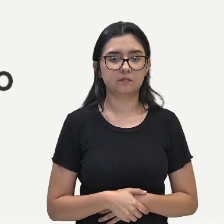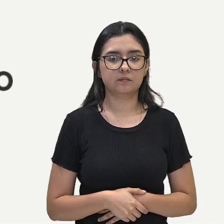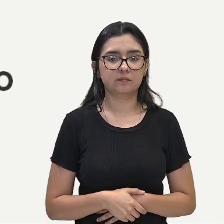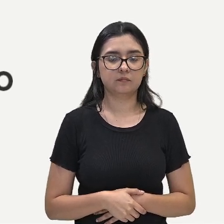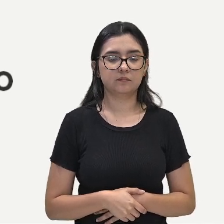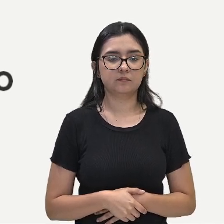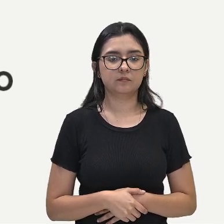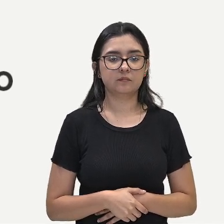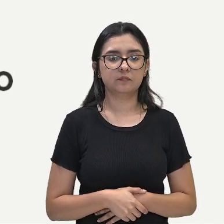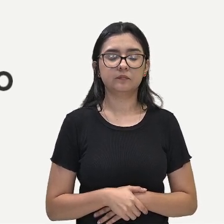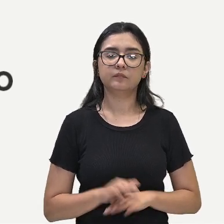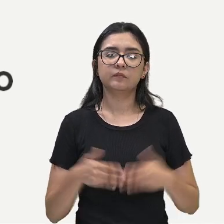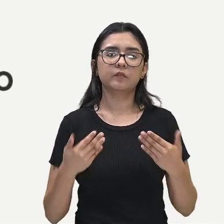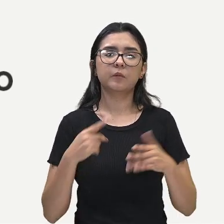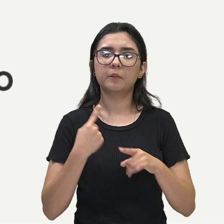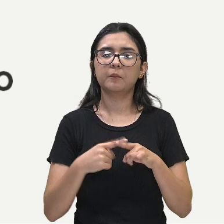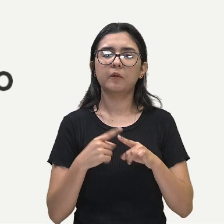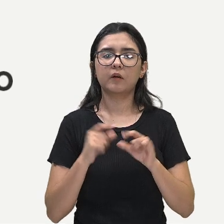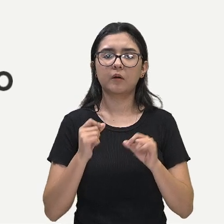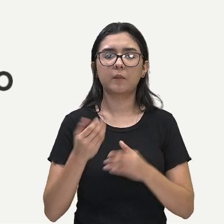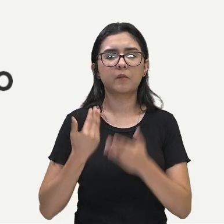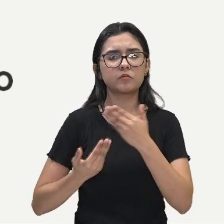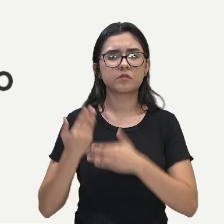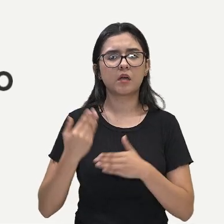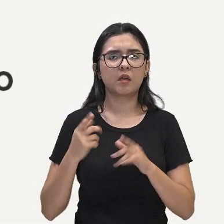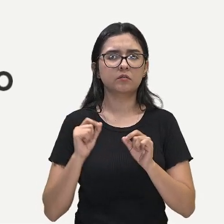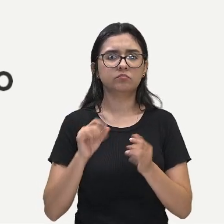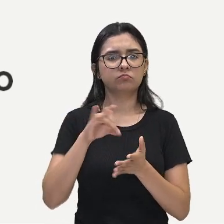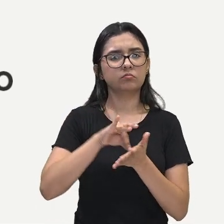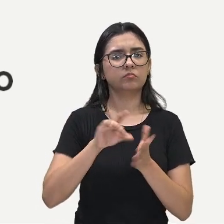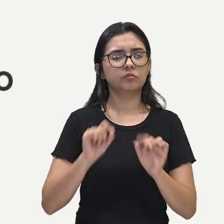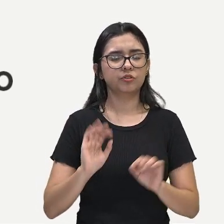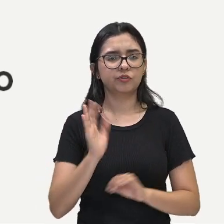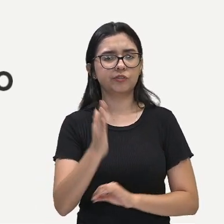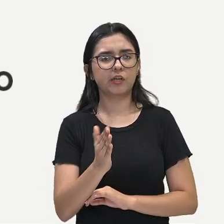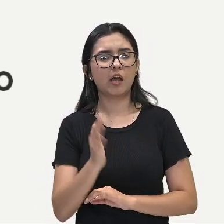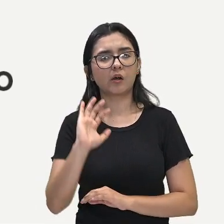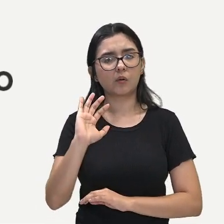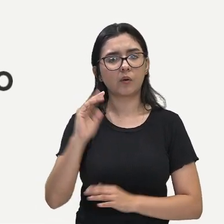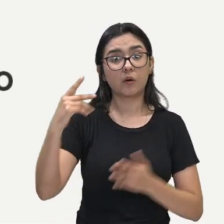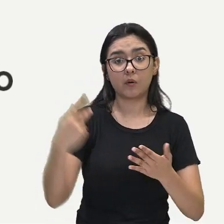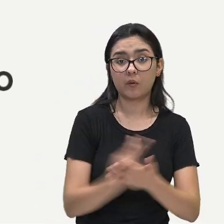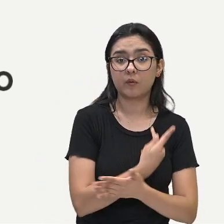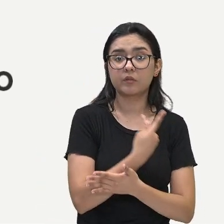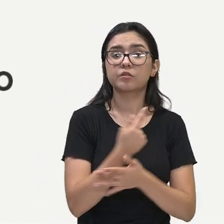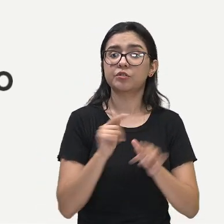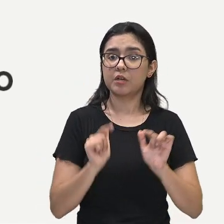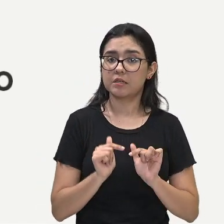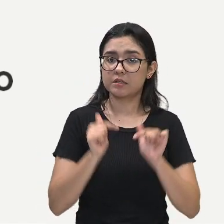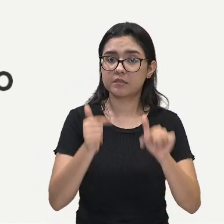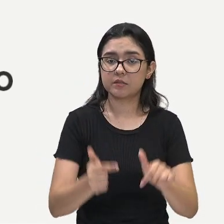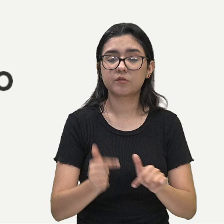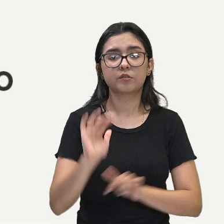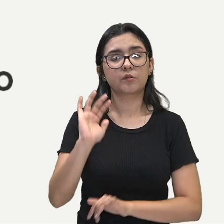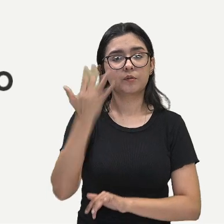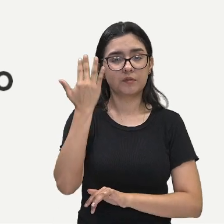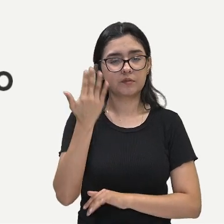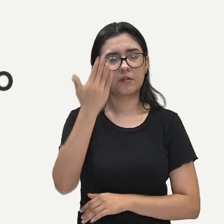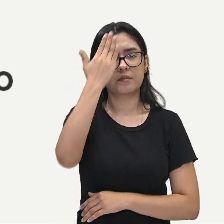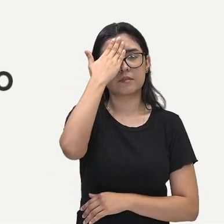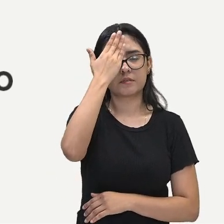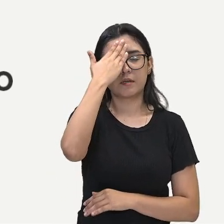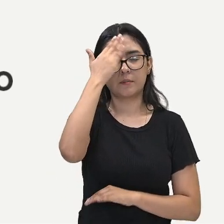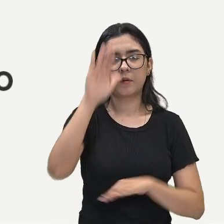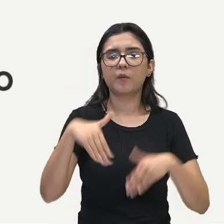Então, por que um passado pontual? Já foi um passado, já aconteceu, a ação já acabou e eu sei quando isso